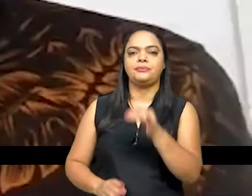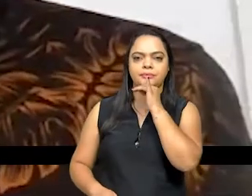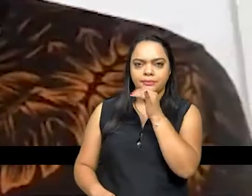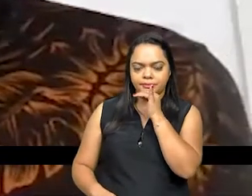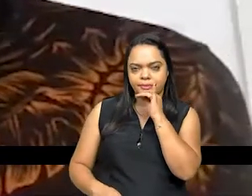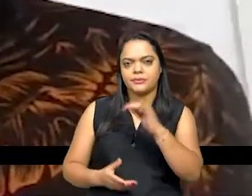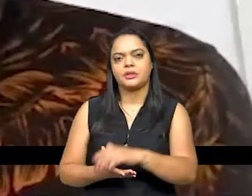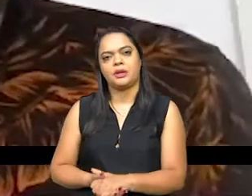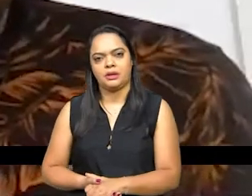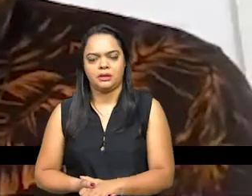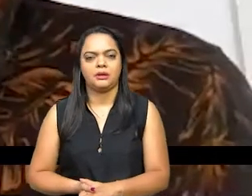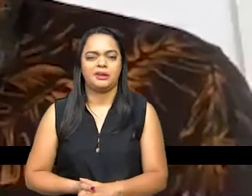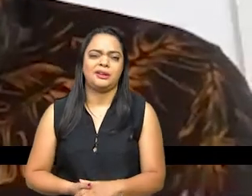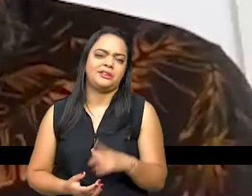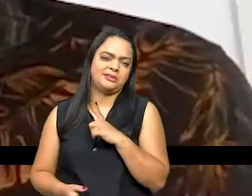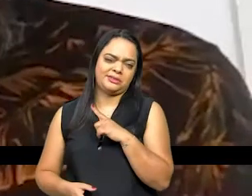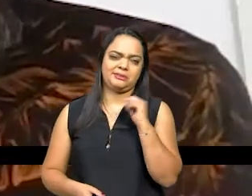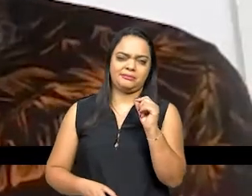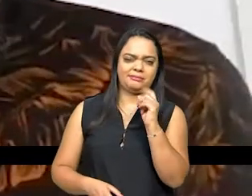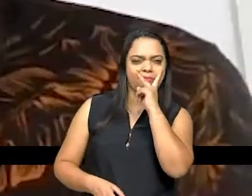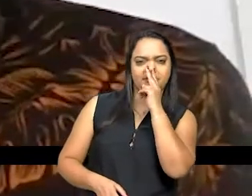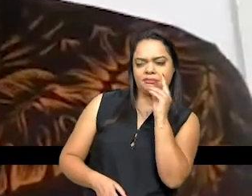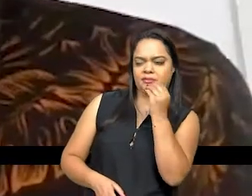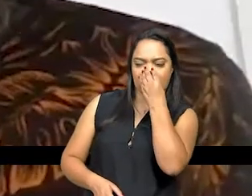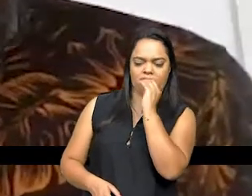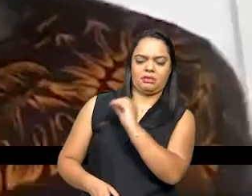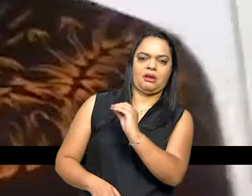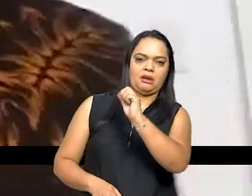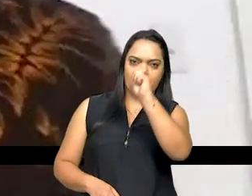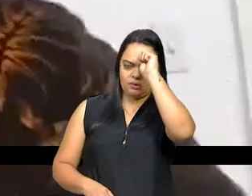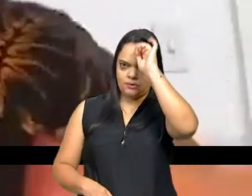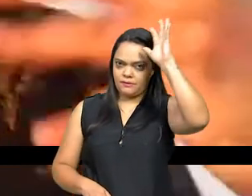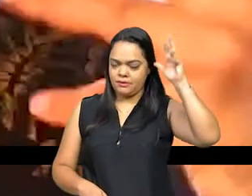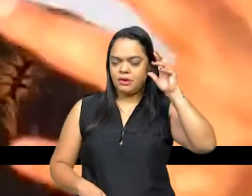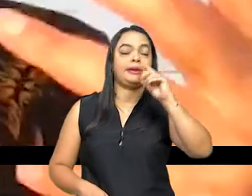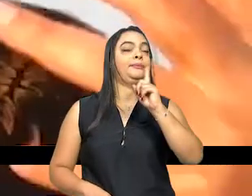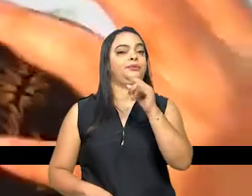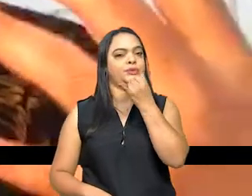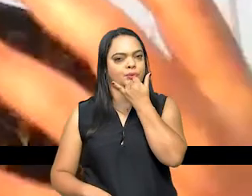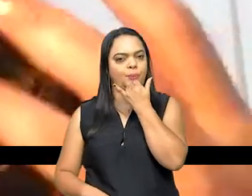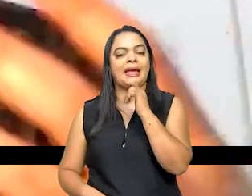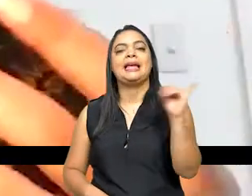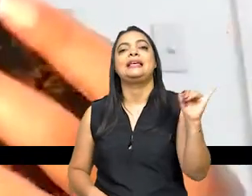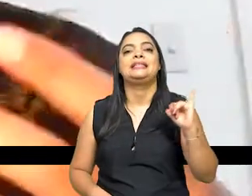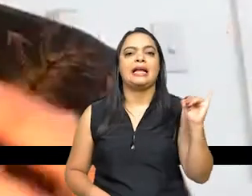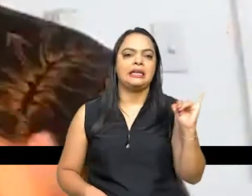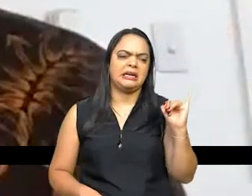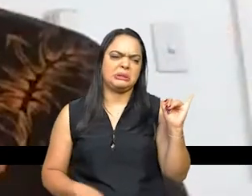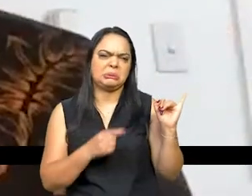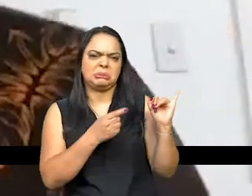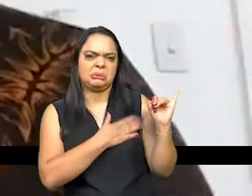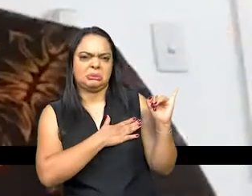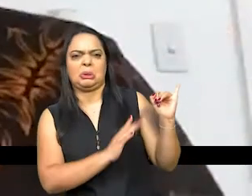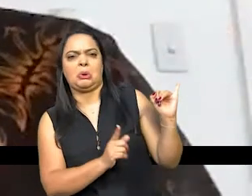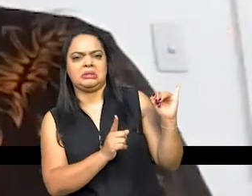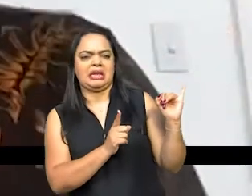visão tanto depreciativa dos africanos, e tem estudos dos italianos, desculpe, existe uma visão muito depreciativa dos